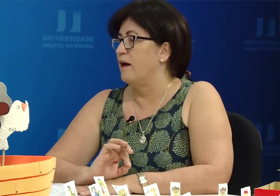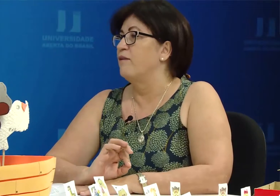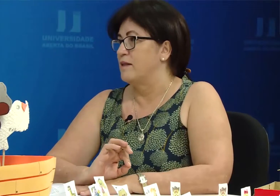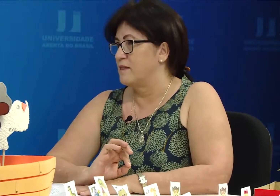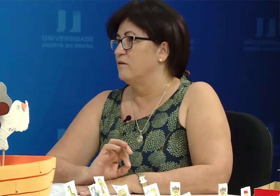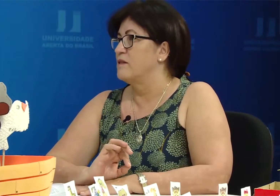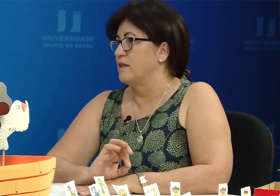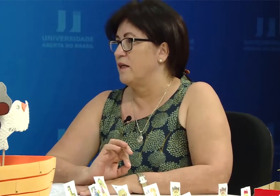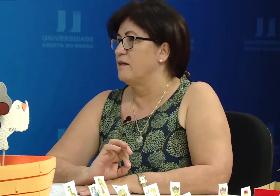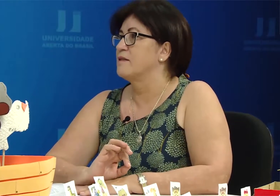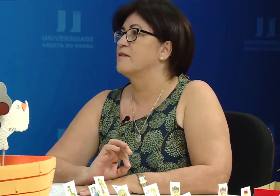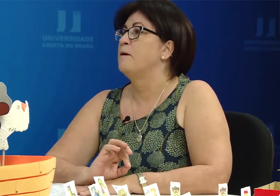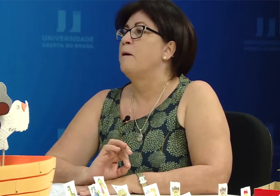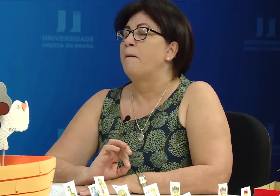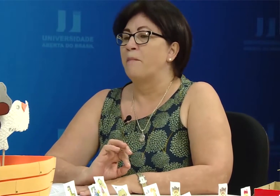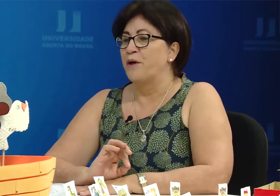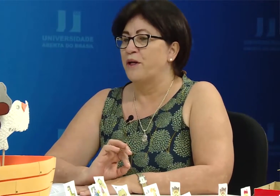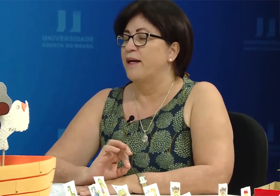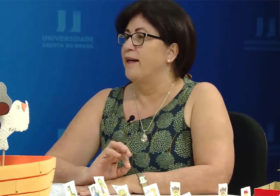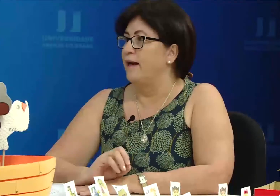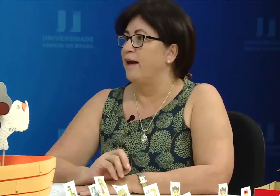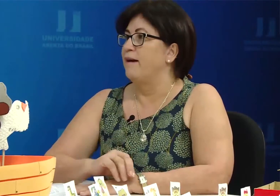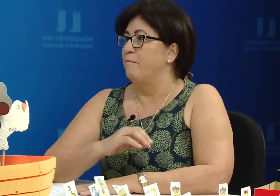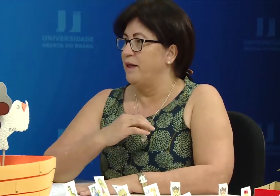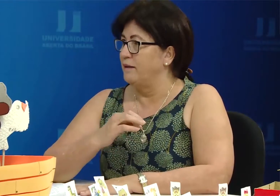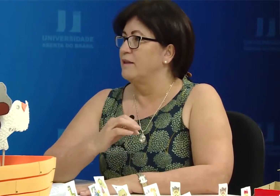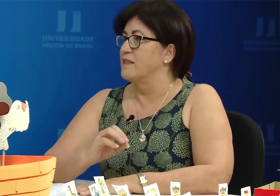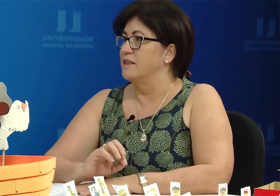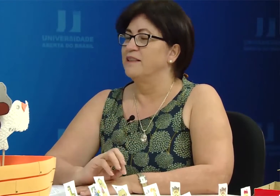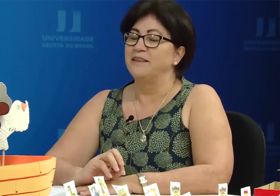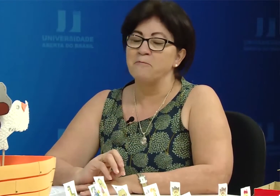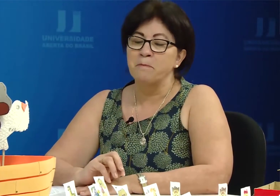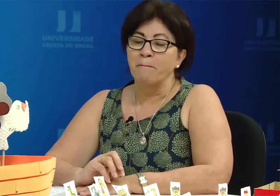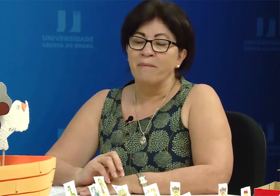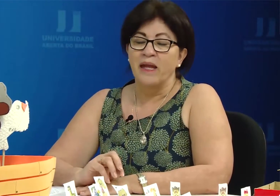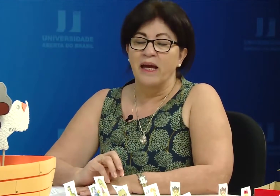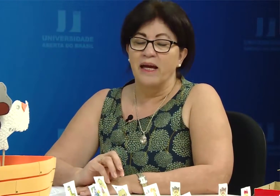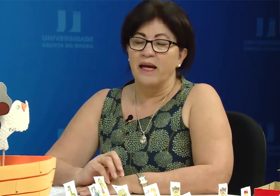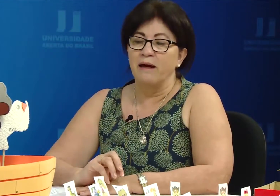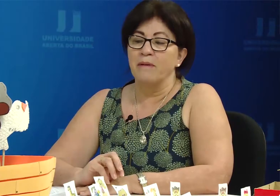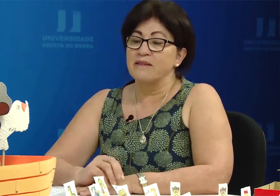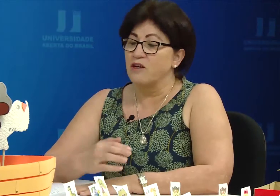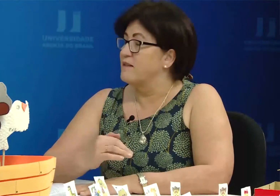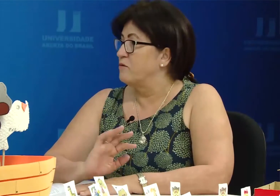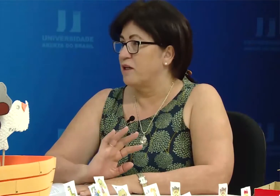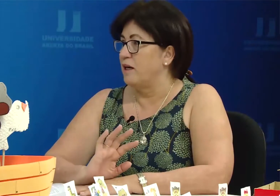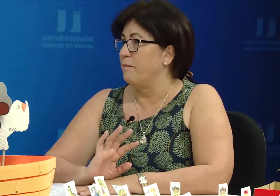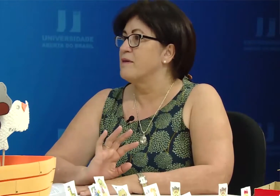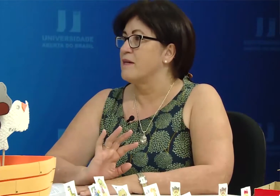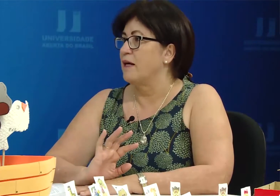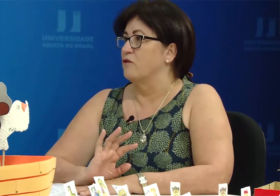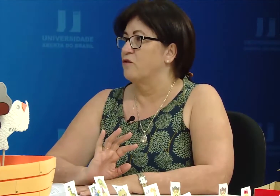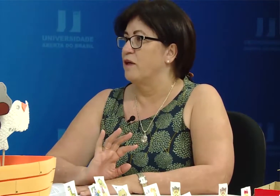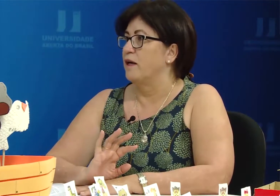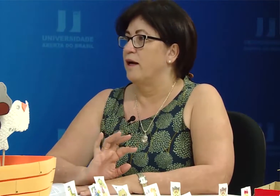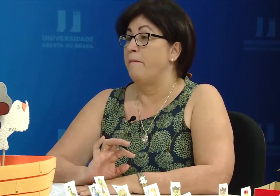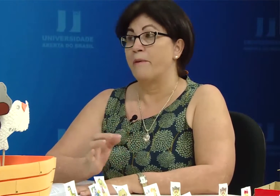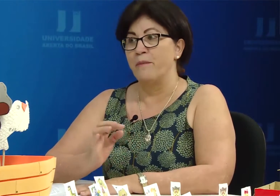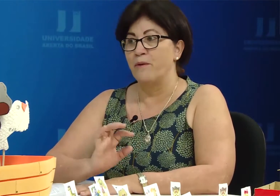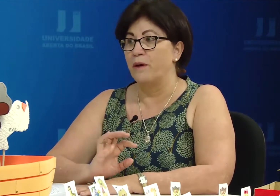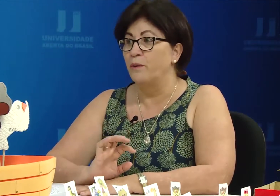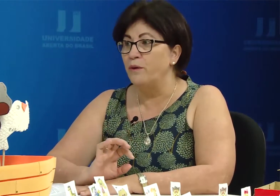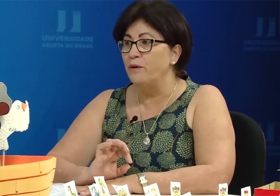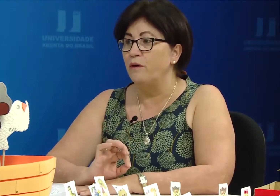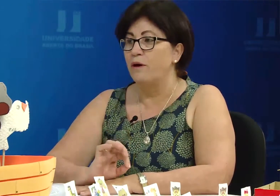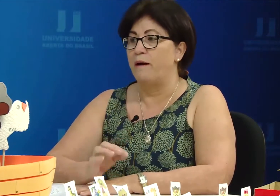especificamente da avaliação de ciências, porque ele é bem interessante. Mas nós temos que repensar isso, né? É